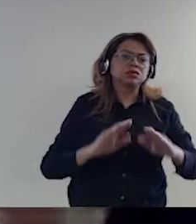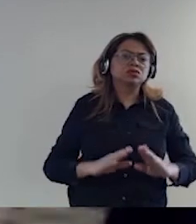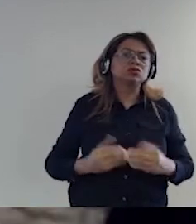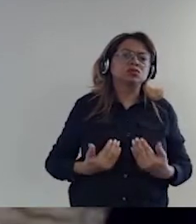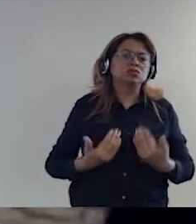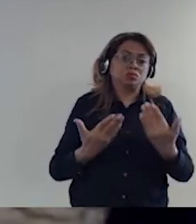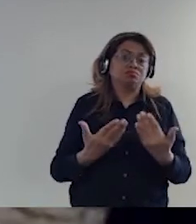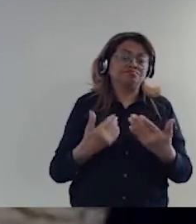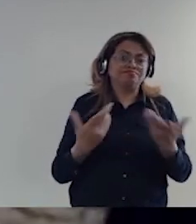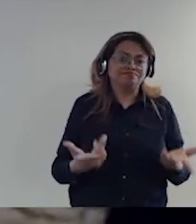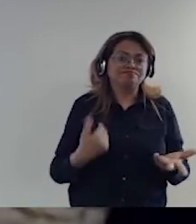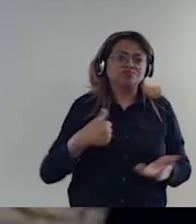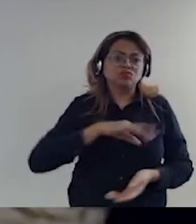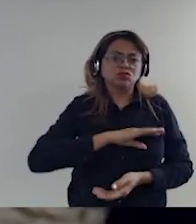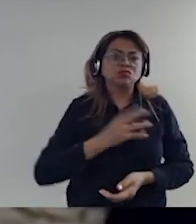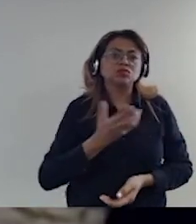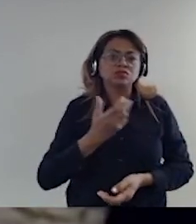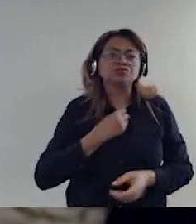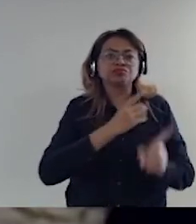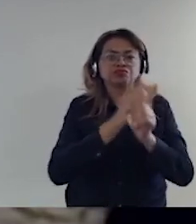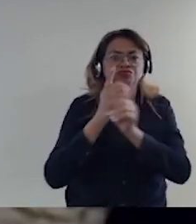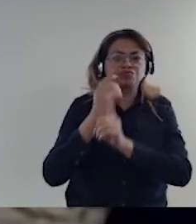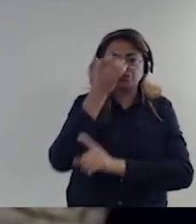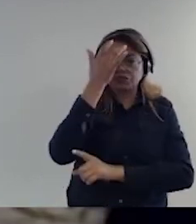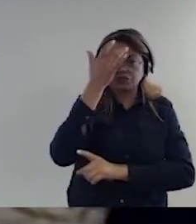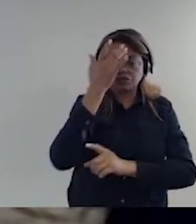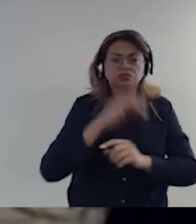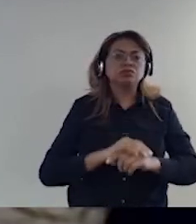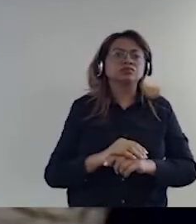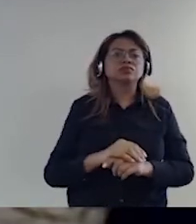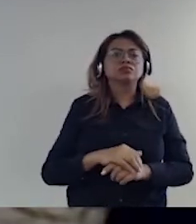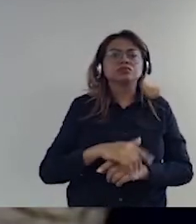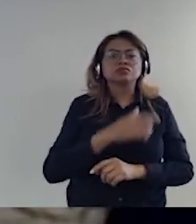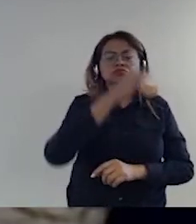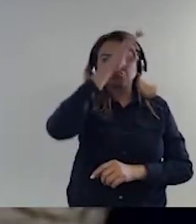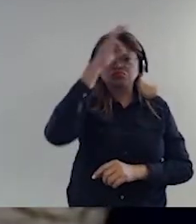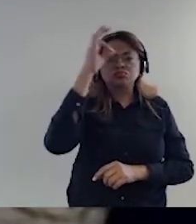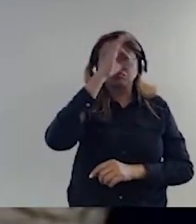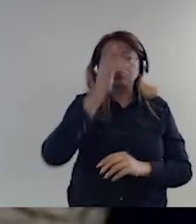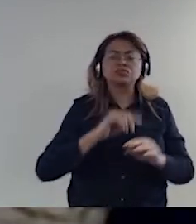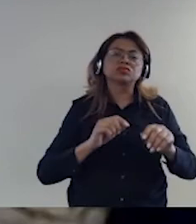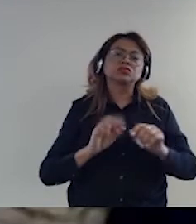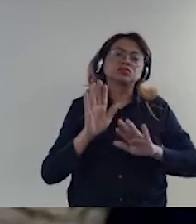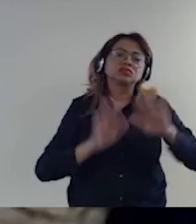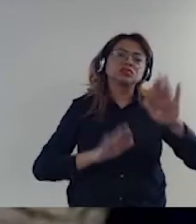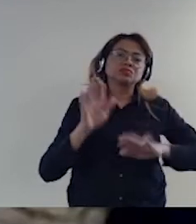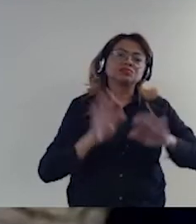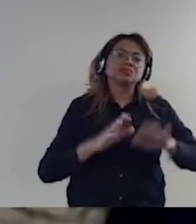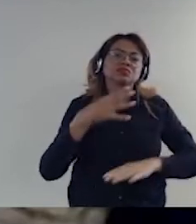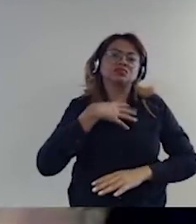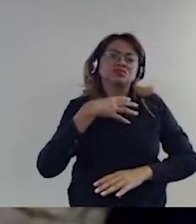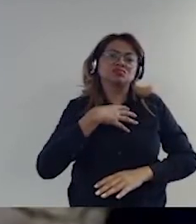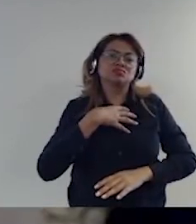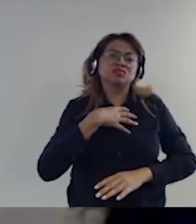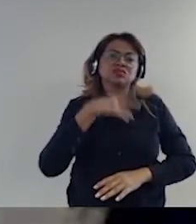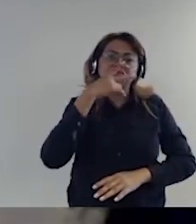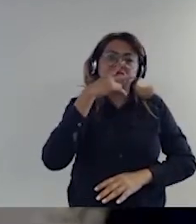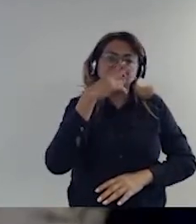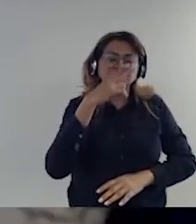remédios tenha sido aquele que nós agora encontramos. Eu não sei, tenho a percepção, talvez falsa, de que a realidade está a